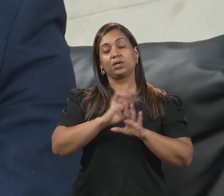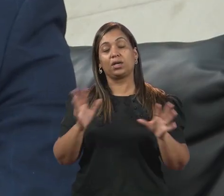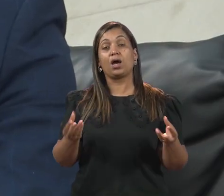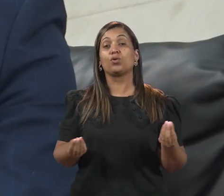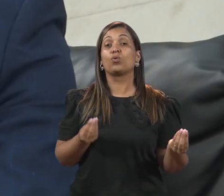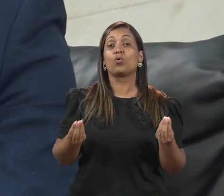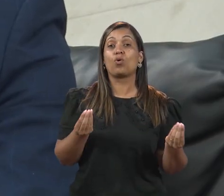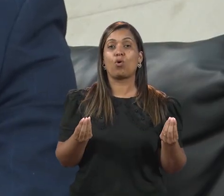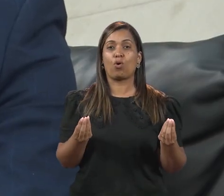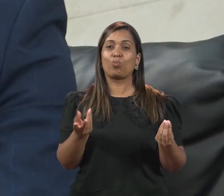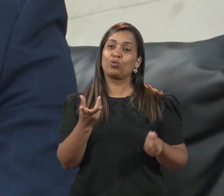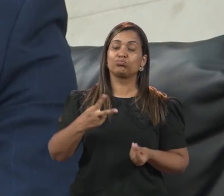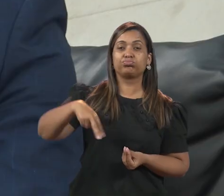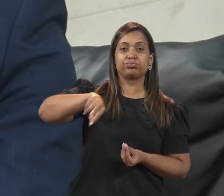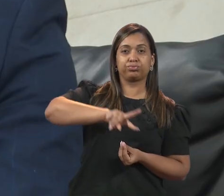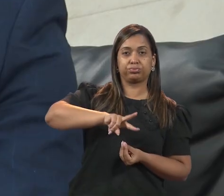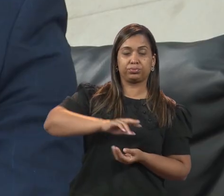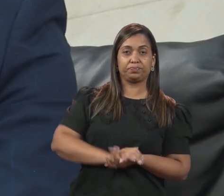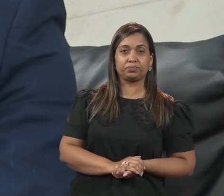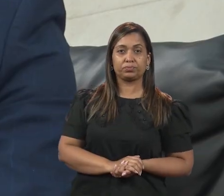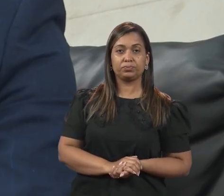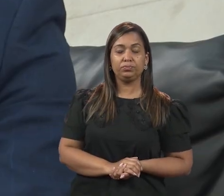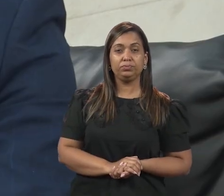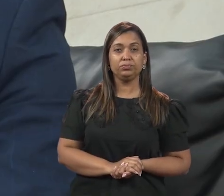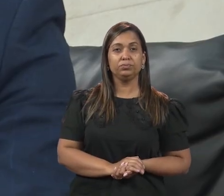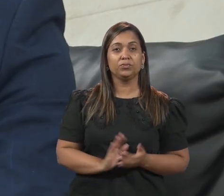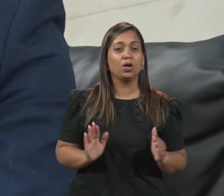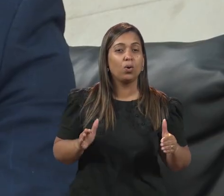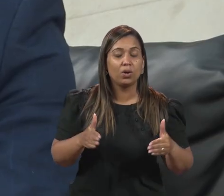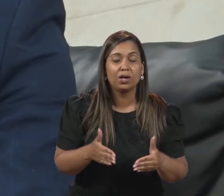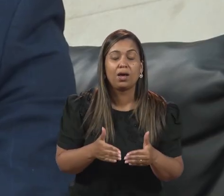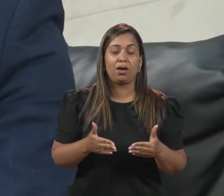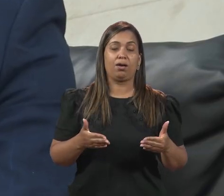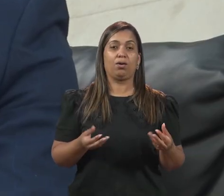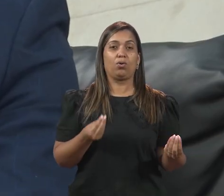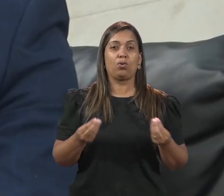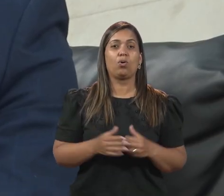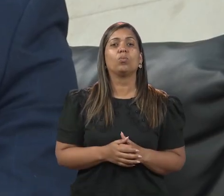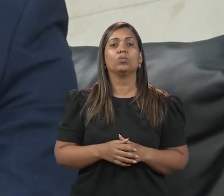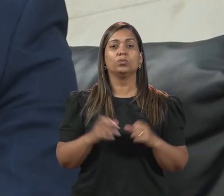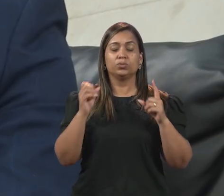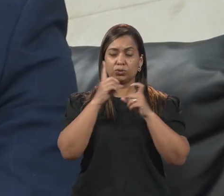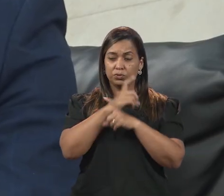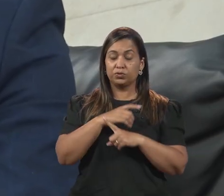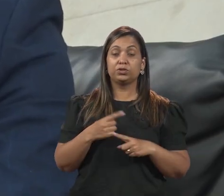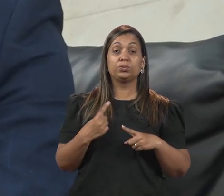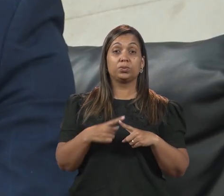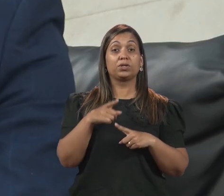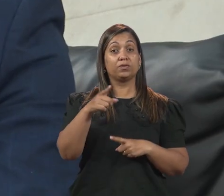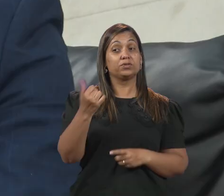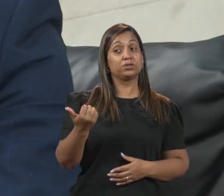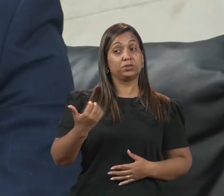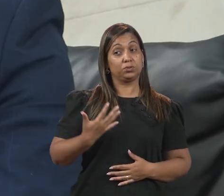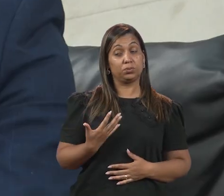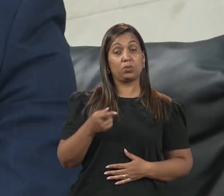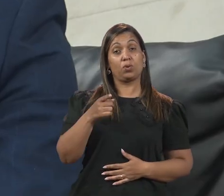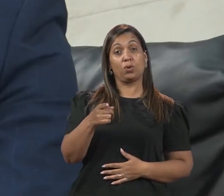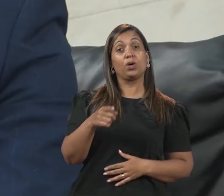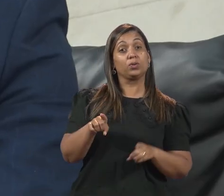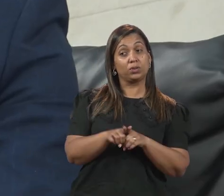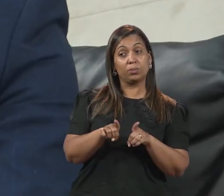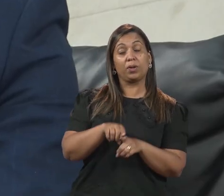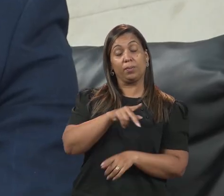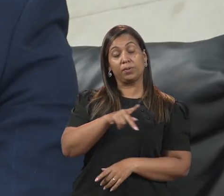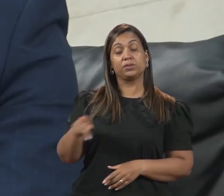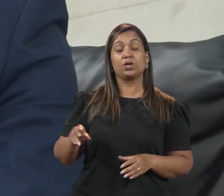como reverter esse quadro, como ter esse olhar para a situação. Muito complexo, porque, como você bem disse, eu também sou